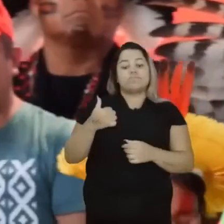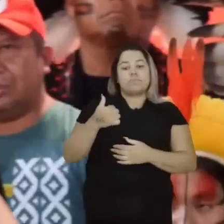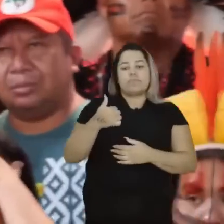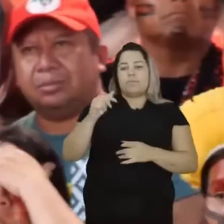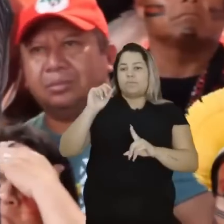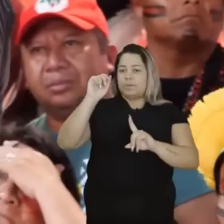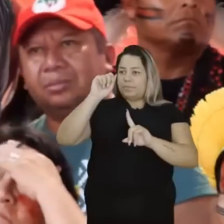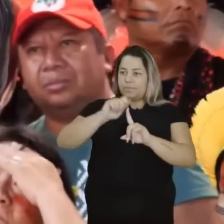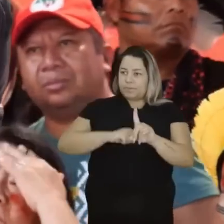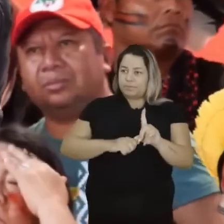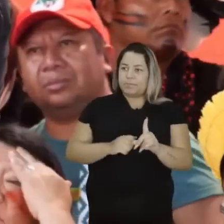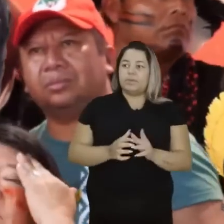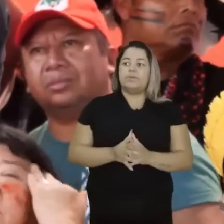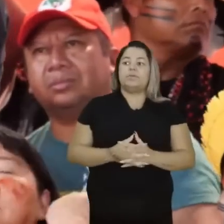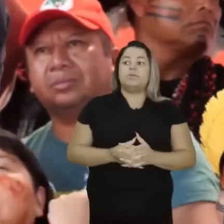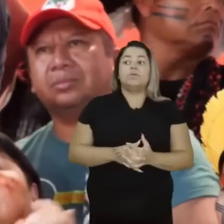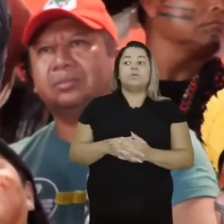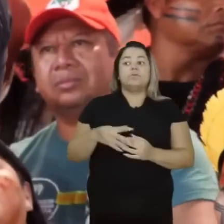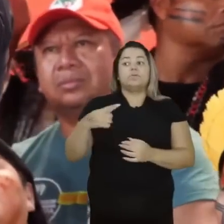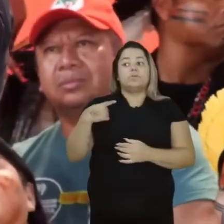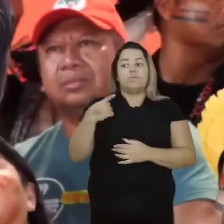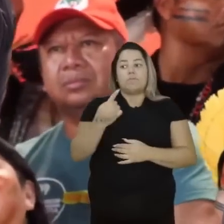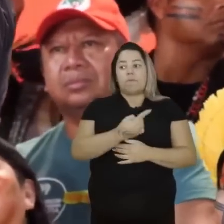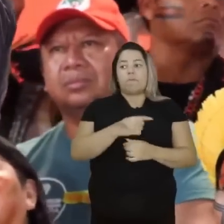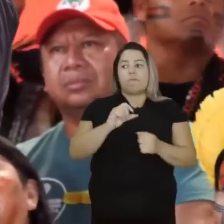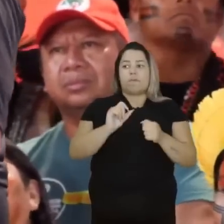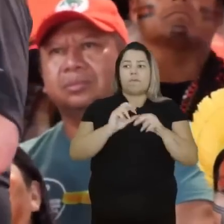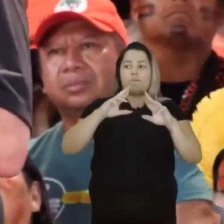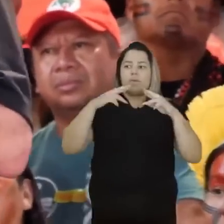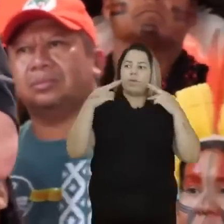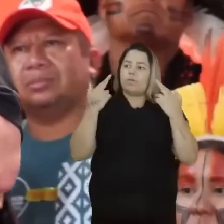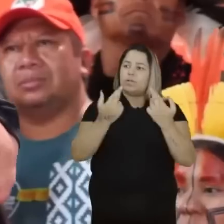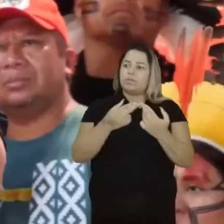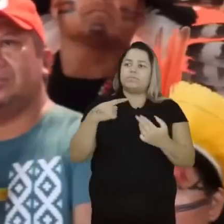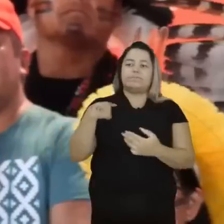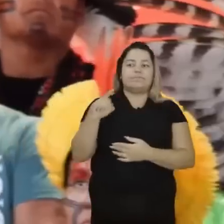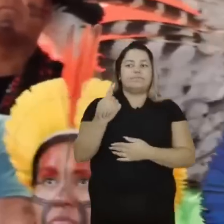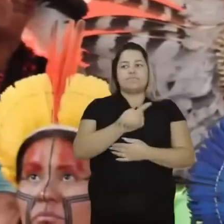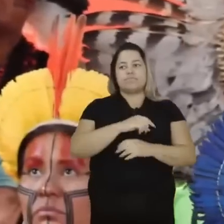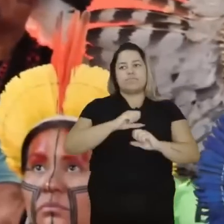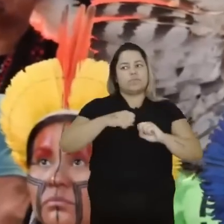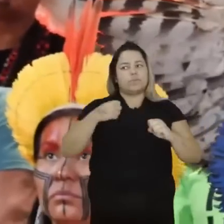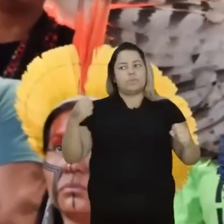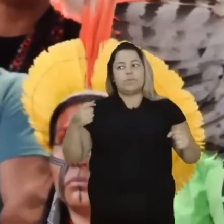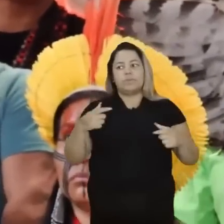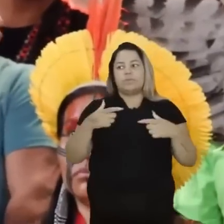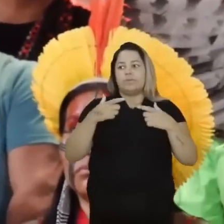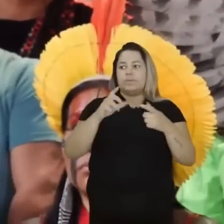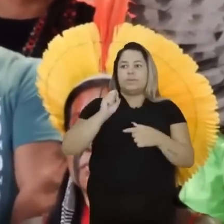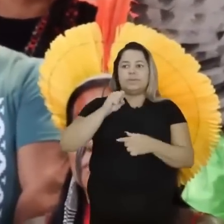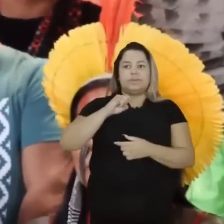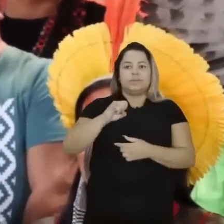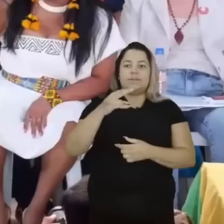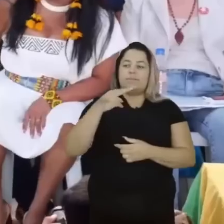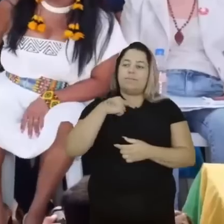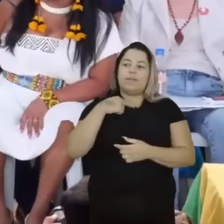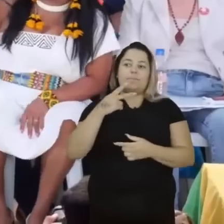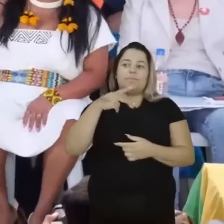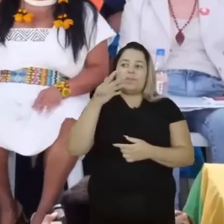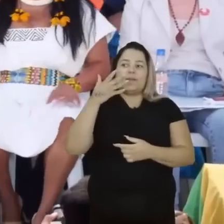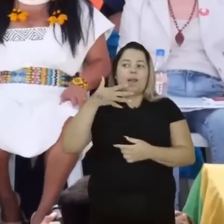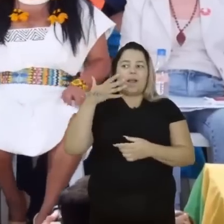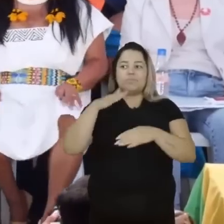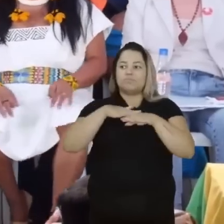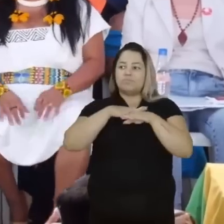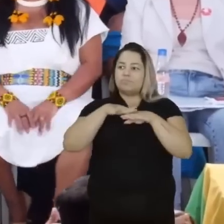mês, a gente vai ter que fazer uma reunião nossa. Não tão grande como essa, porque senão não dá para conversar, não dá